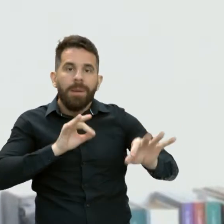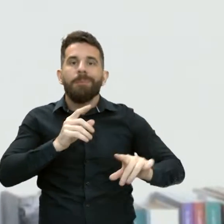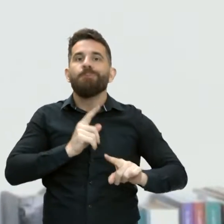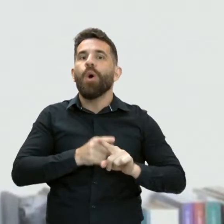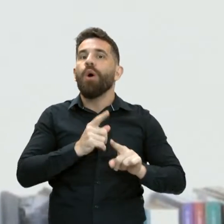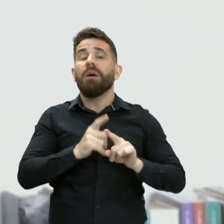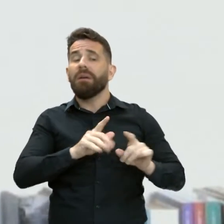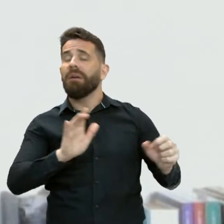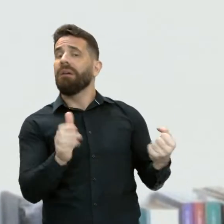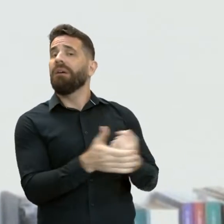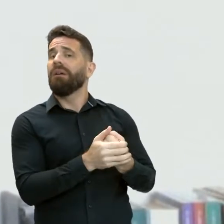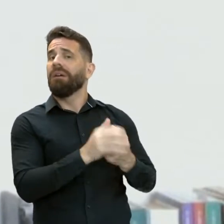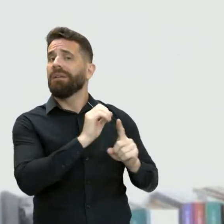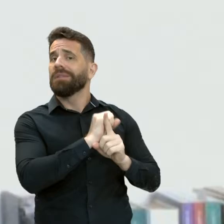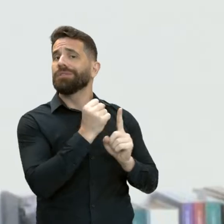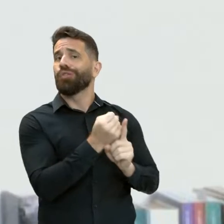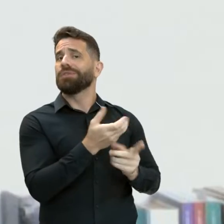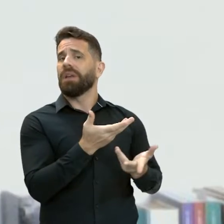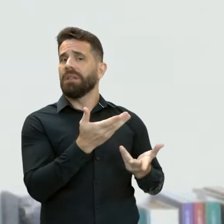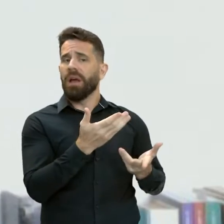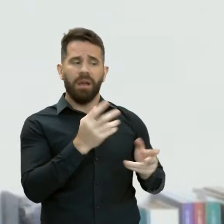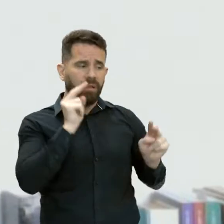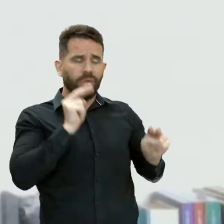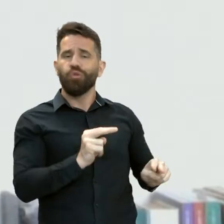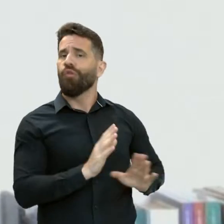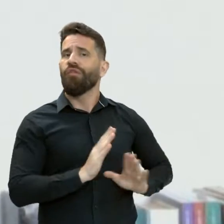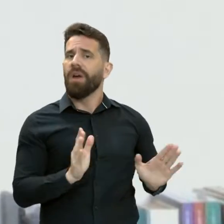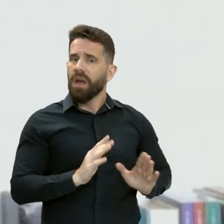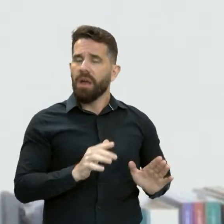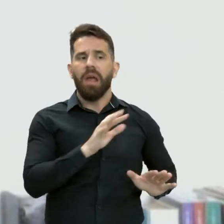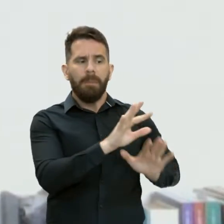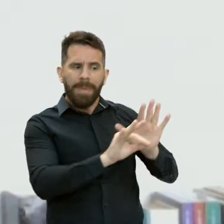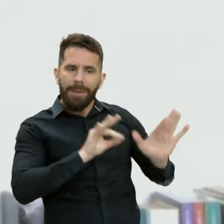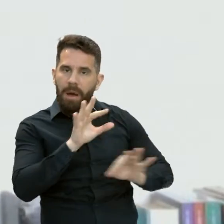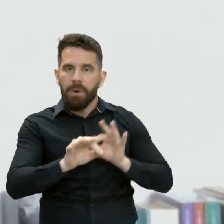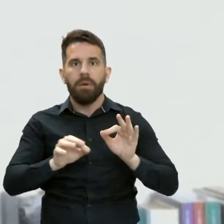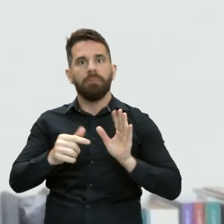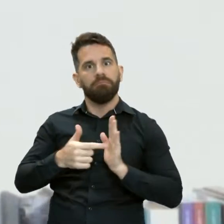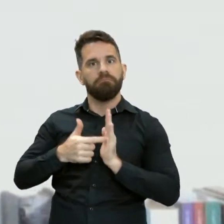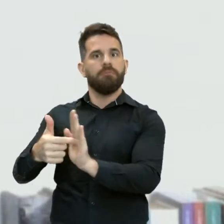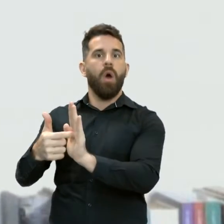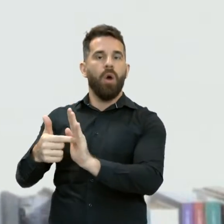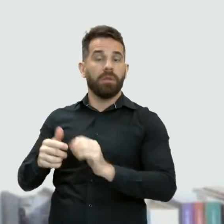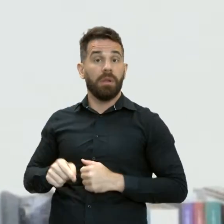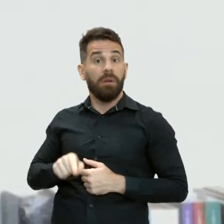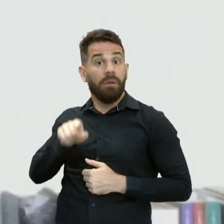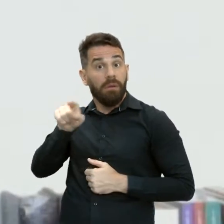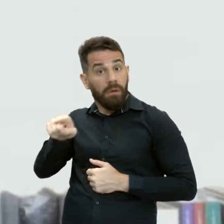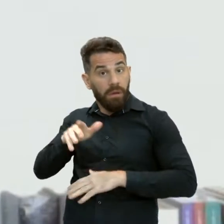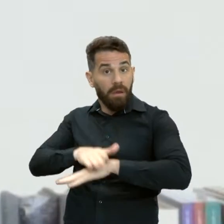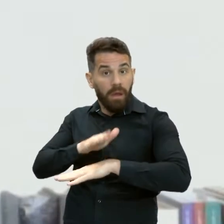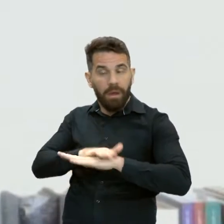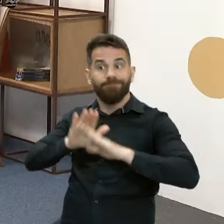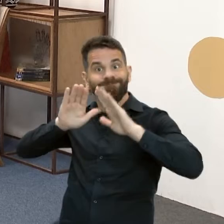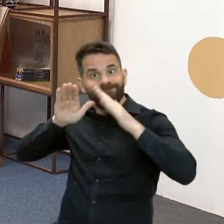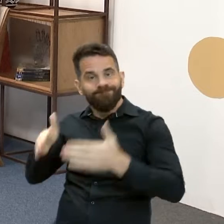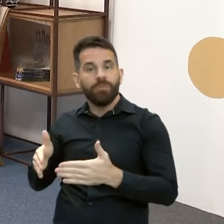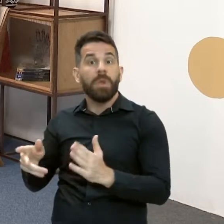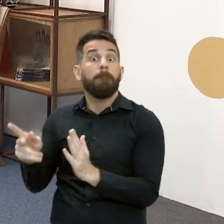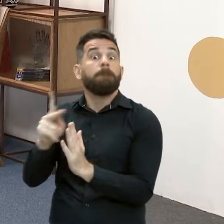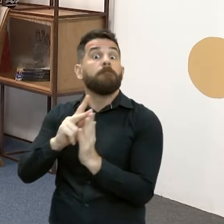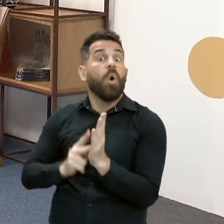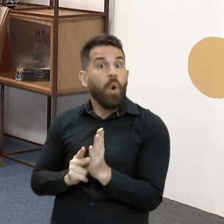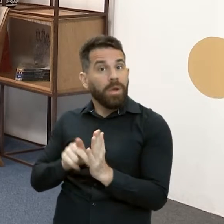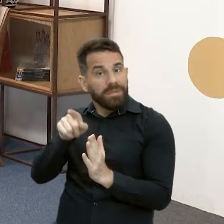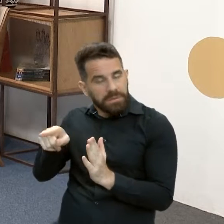na fase em que ela vai se dedicar prioritariamente à poesia, os temas vão ser